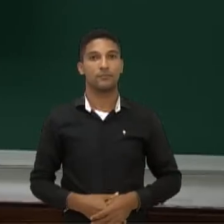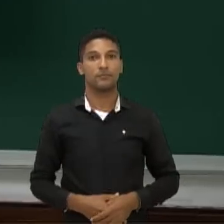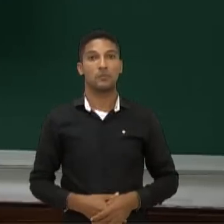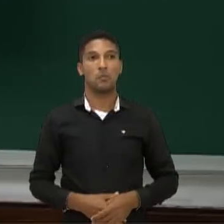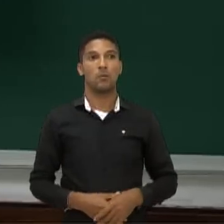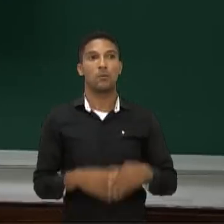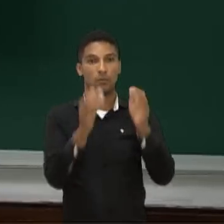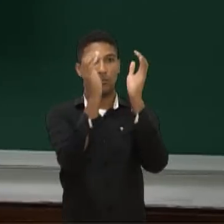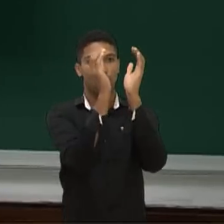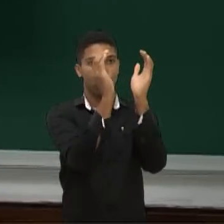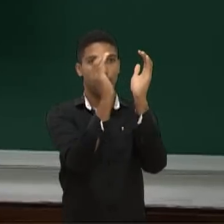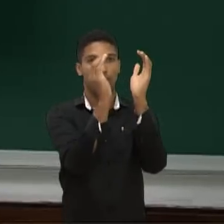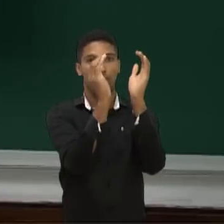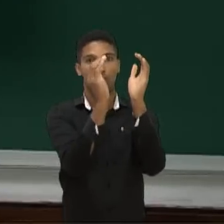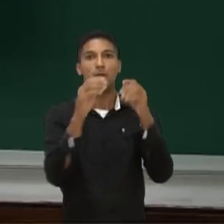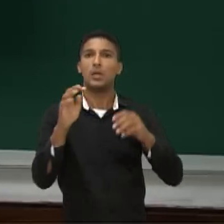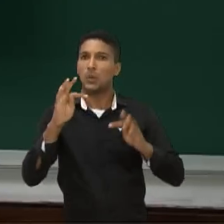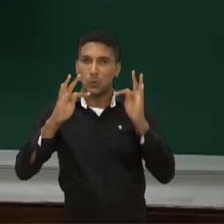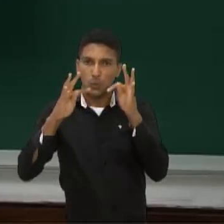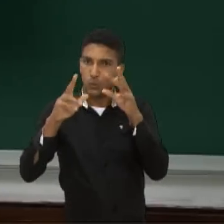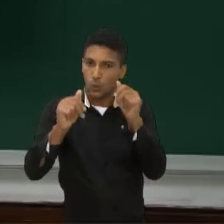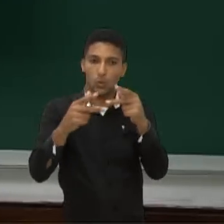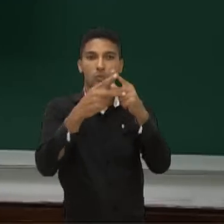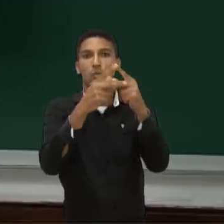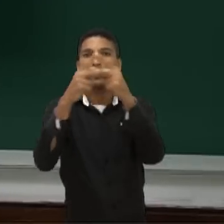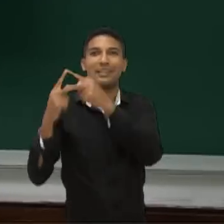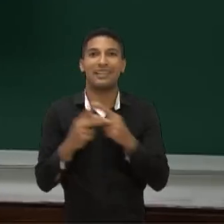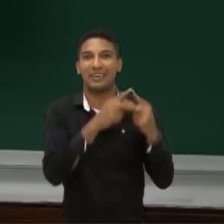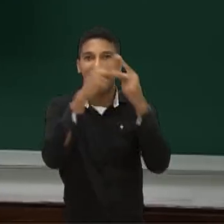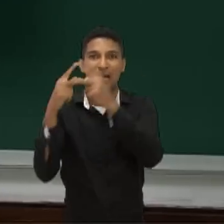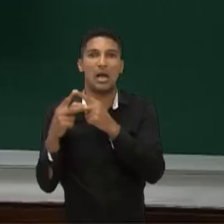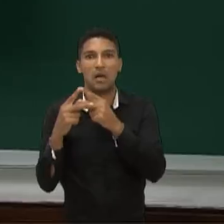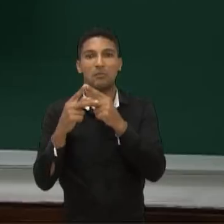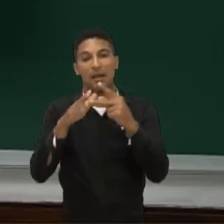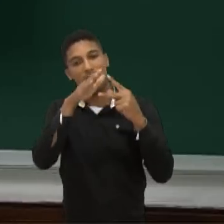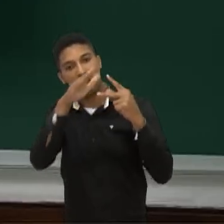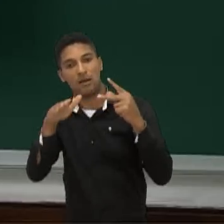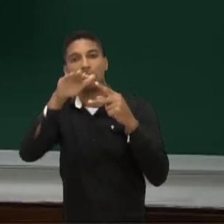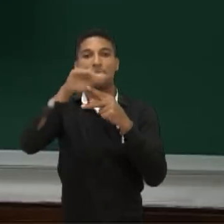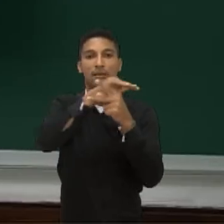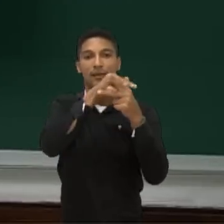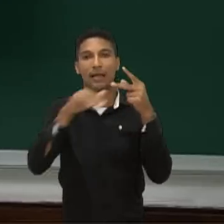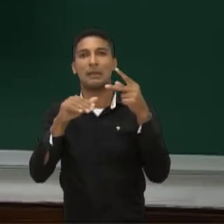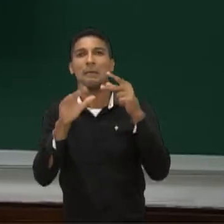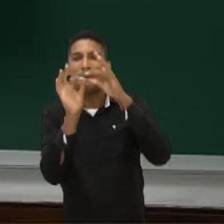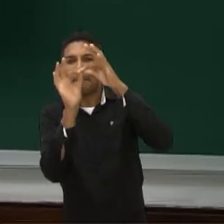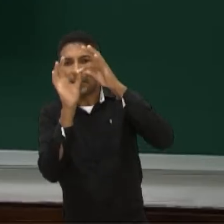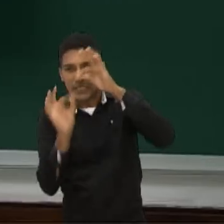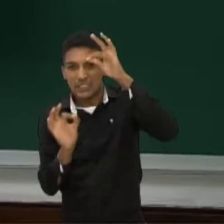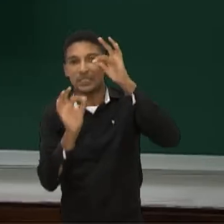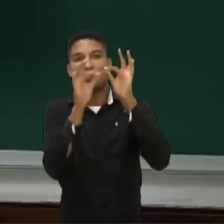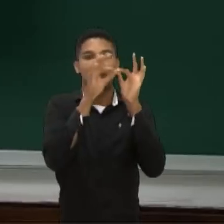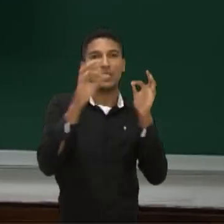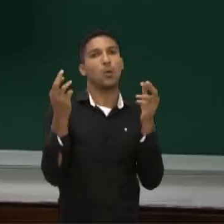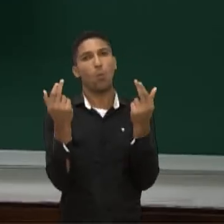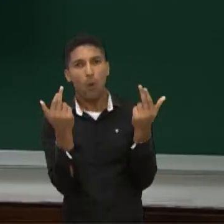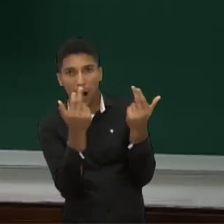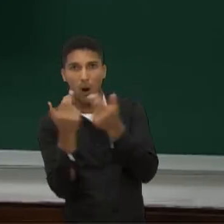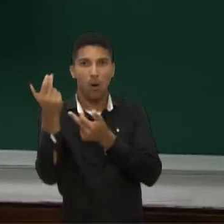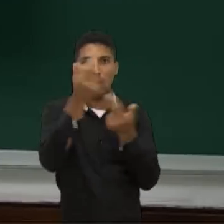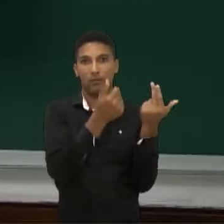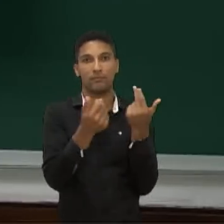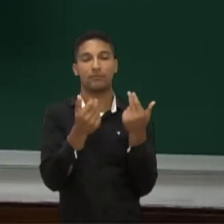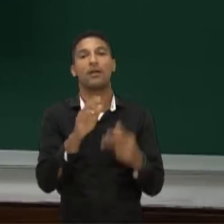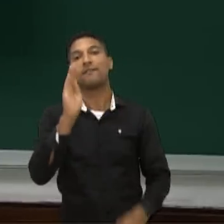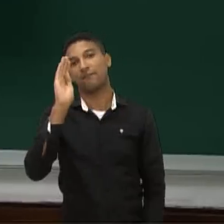triângulos possuem os lados e os ângulos sempre com a mesma medida? Será? Vamos verificar isso. Falso, né? Porque os